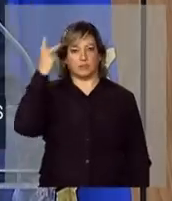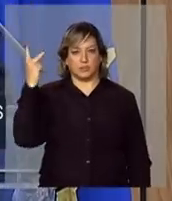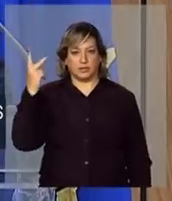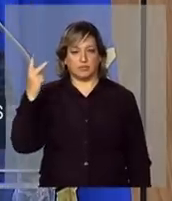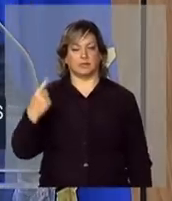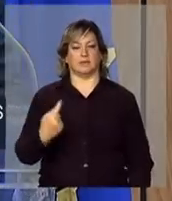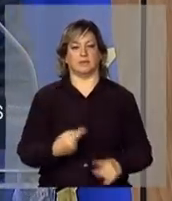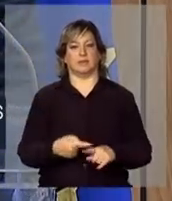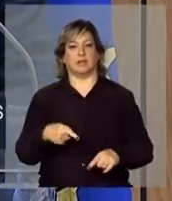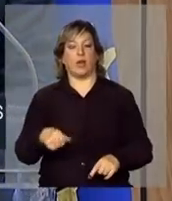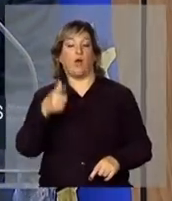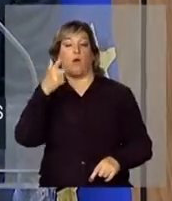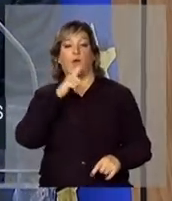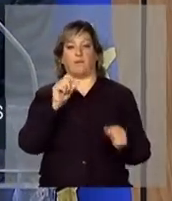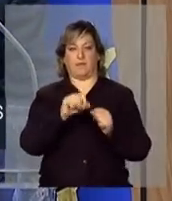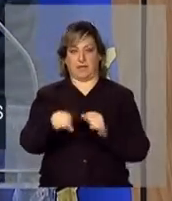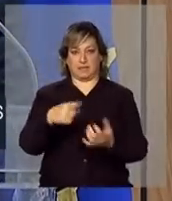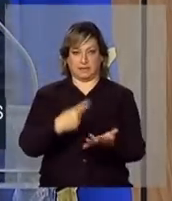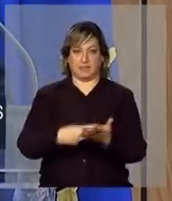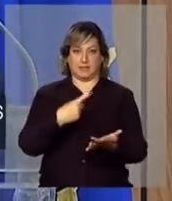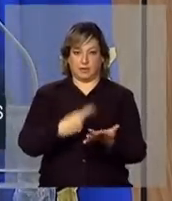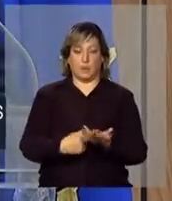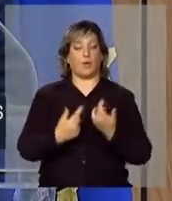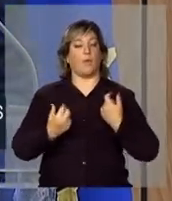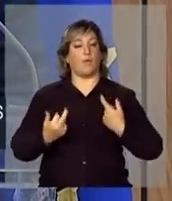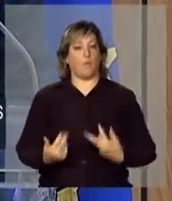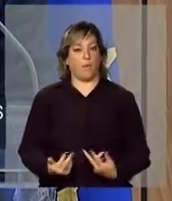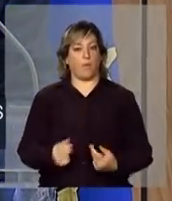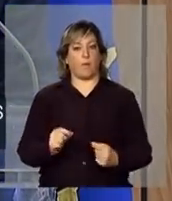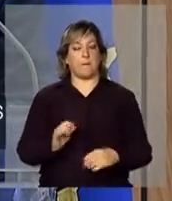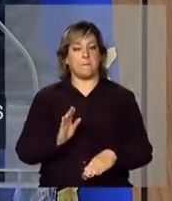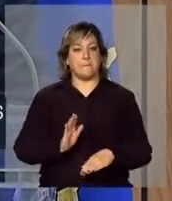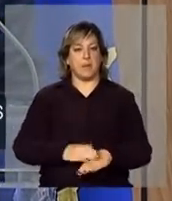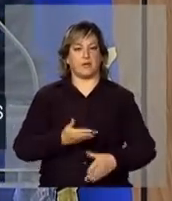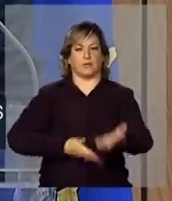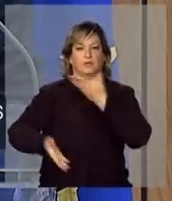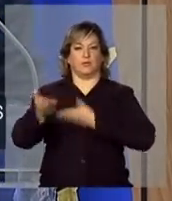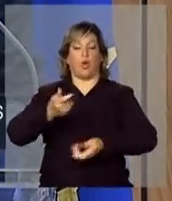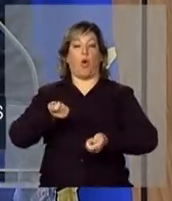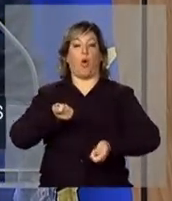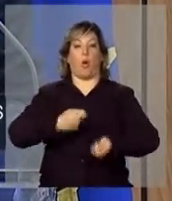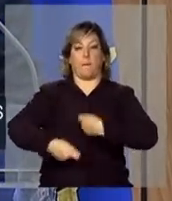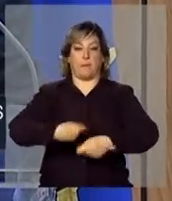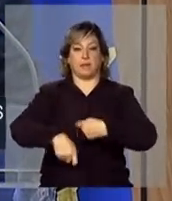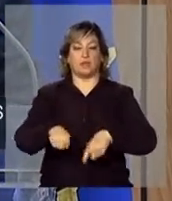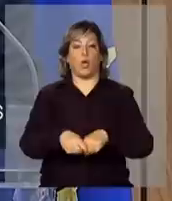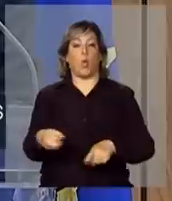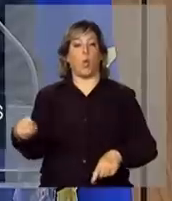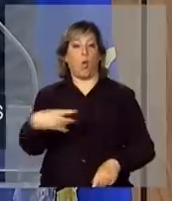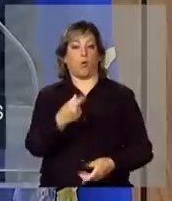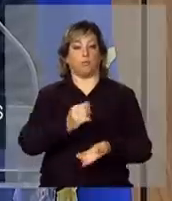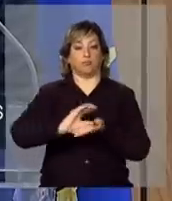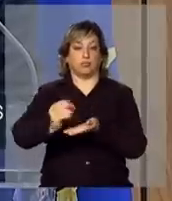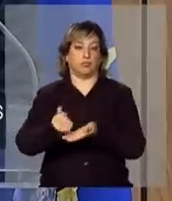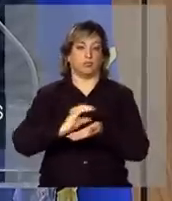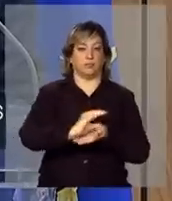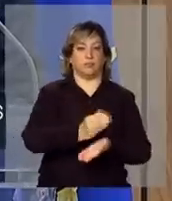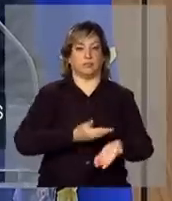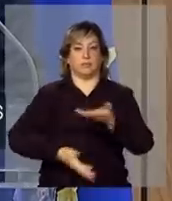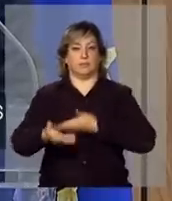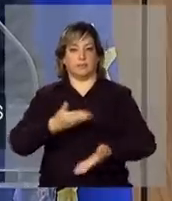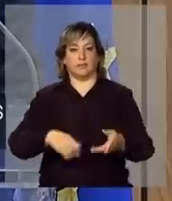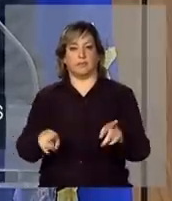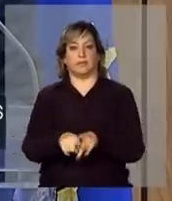A concretização deste acordo seria sinónimo de mais fluxos comerciais, novos investimentos, transferências